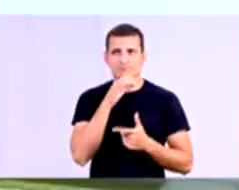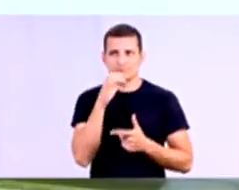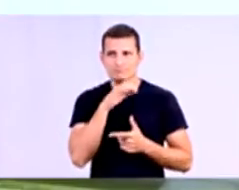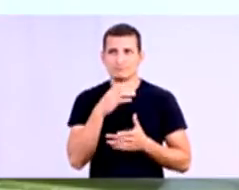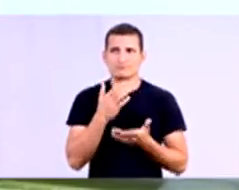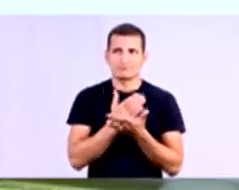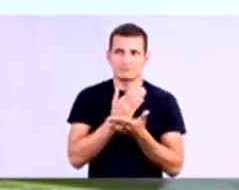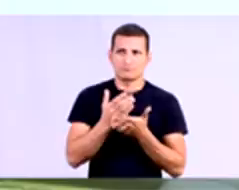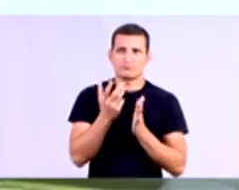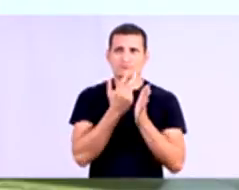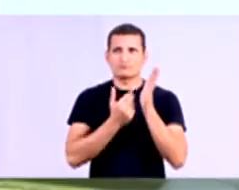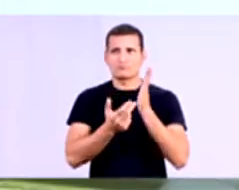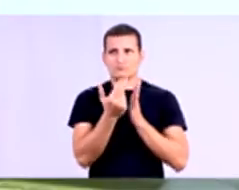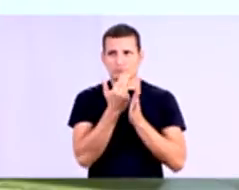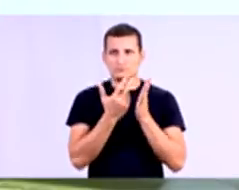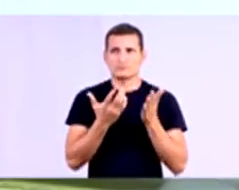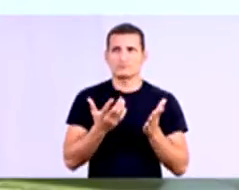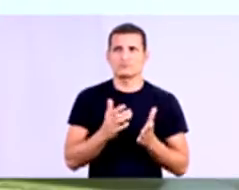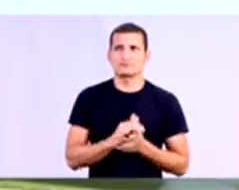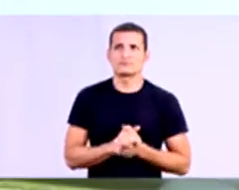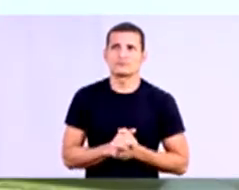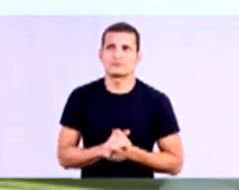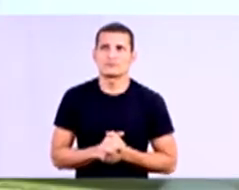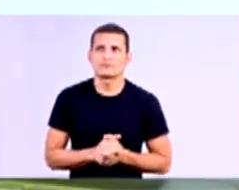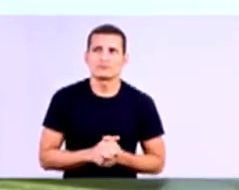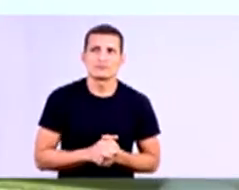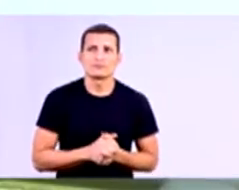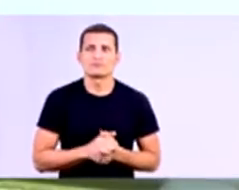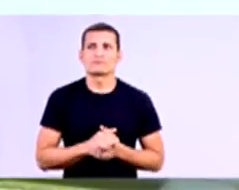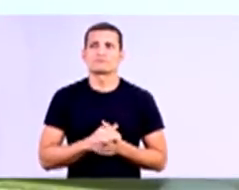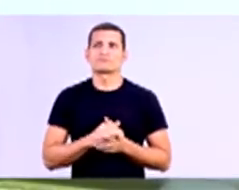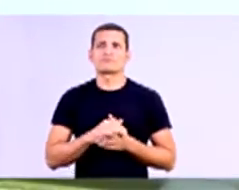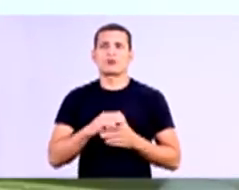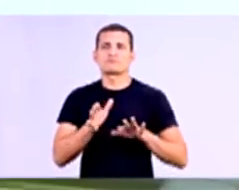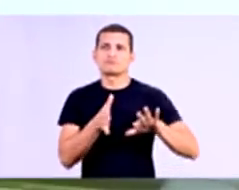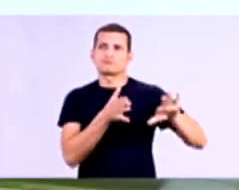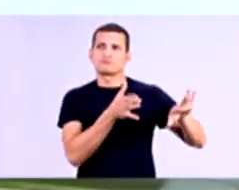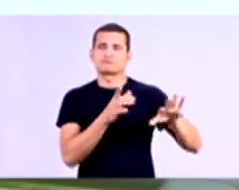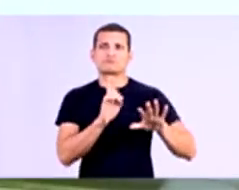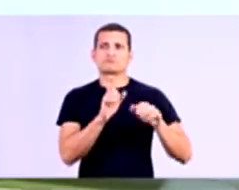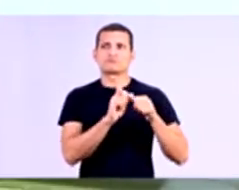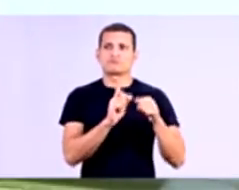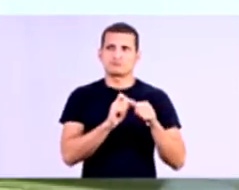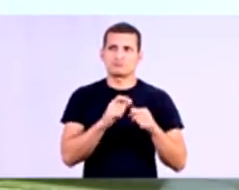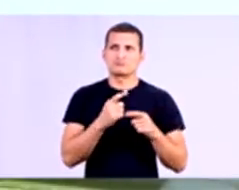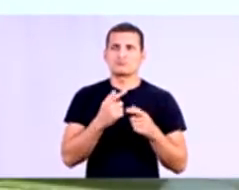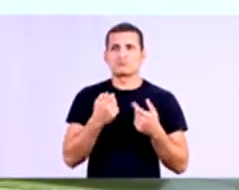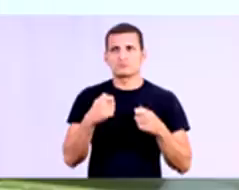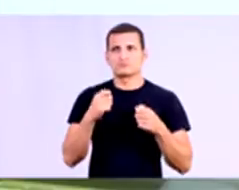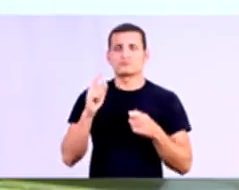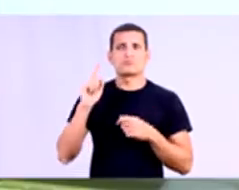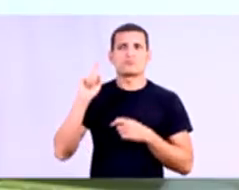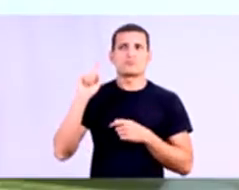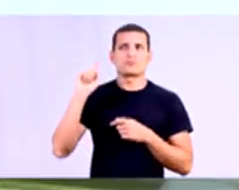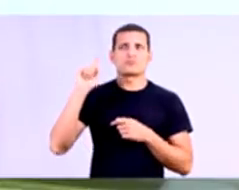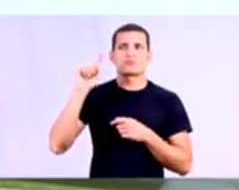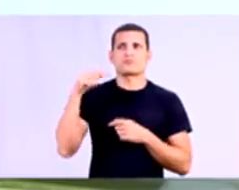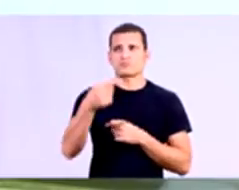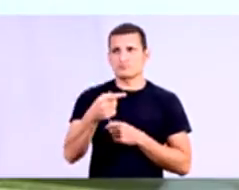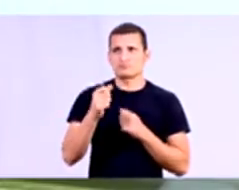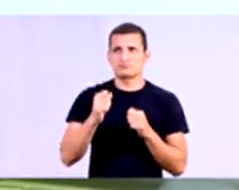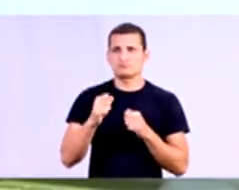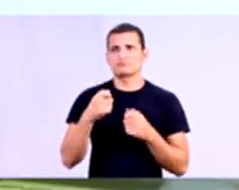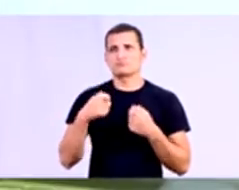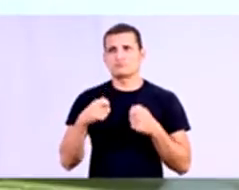vezes alguns diagramas são deixados de lado e que faz se precisar depois,